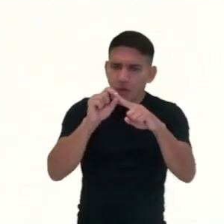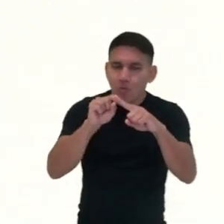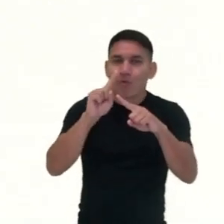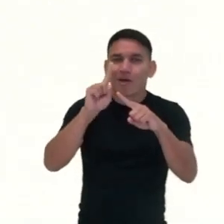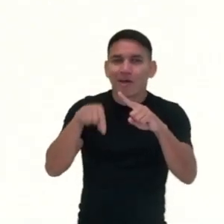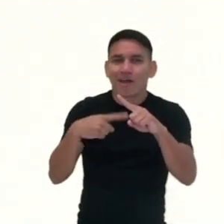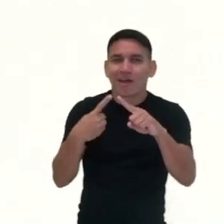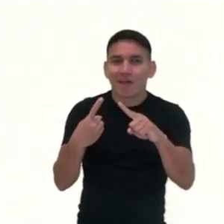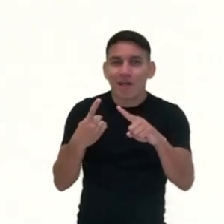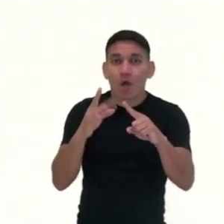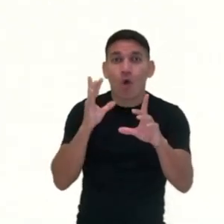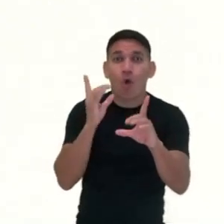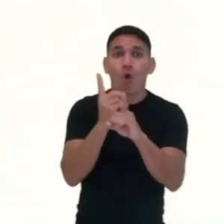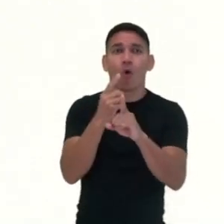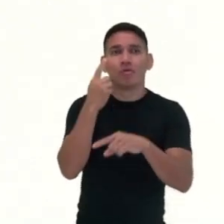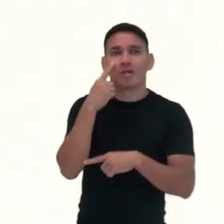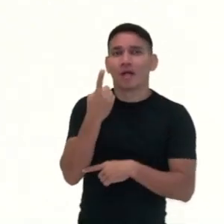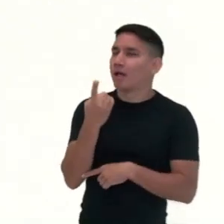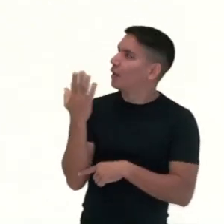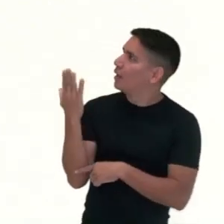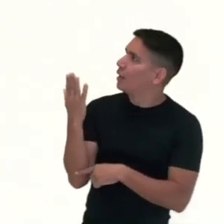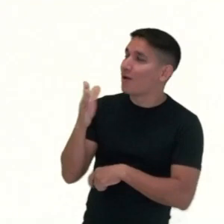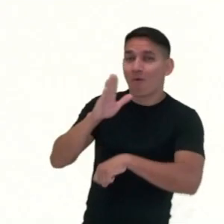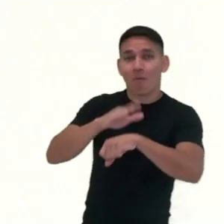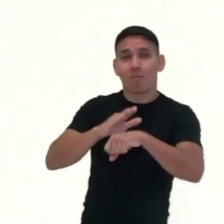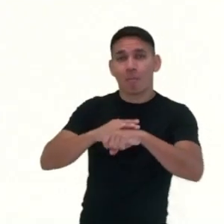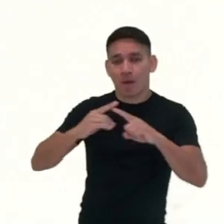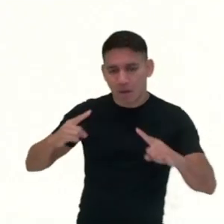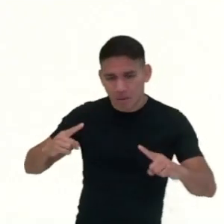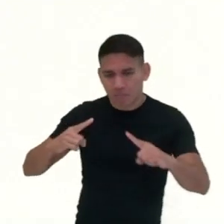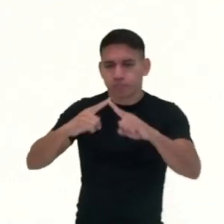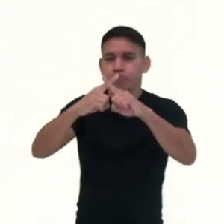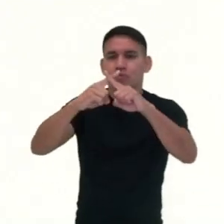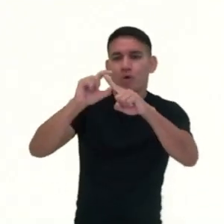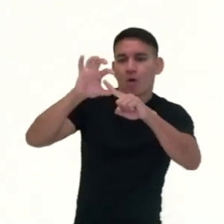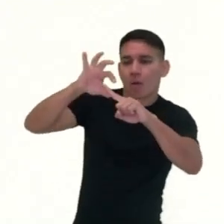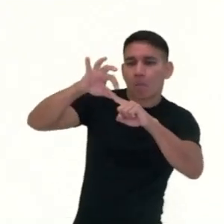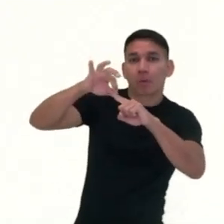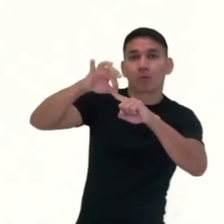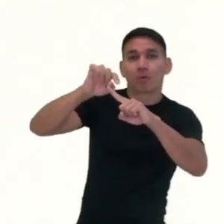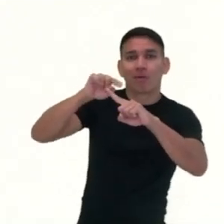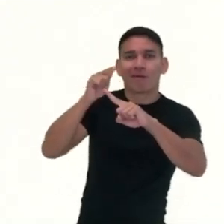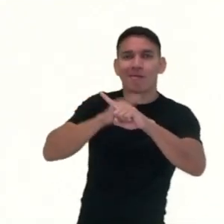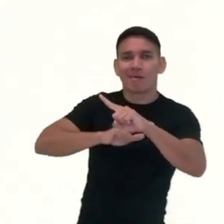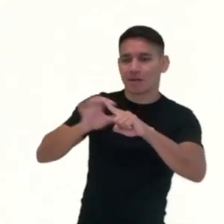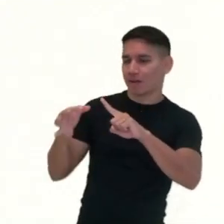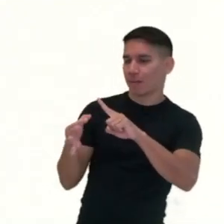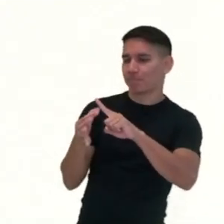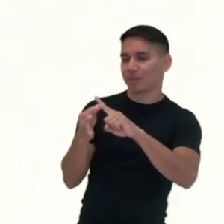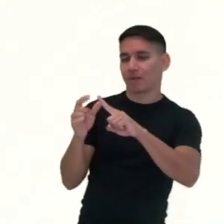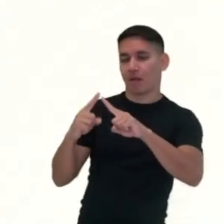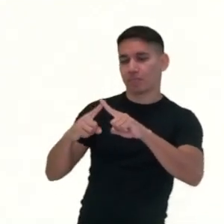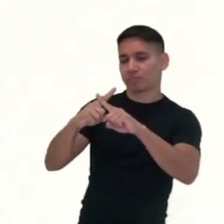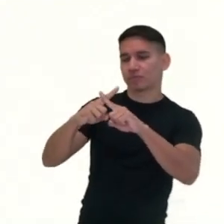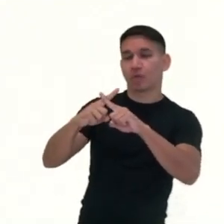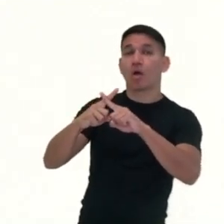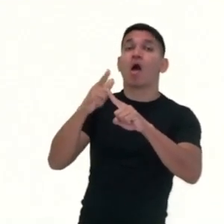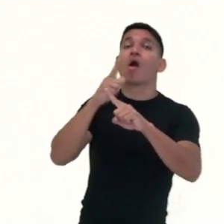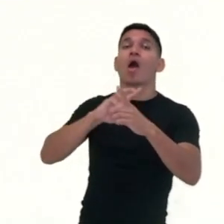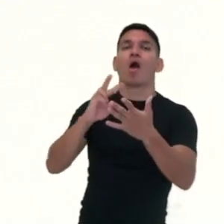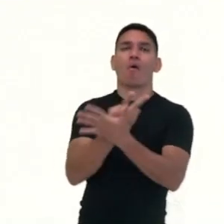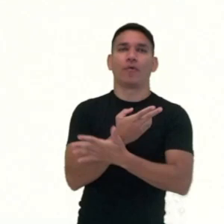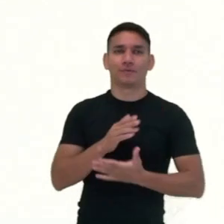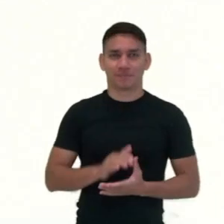elas se cruzam. Tá vendo que elas em um momento ali, elas se cruzaram, elas possuem algum ponto em comum, tá bom? Para que isso